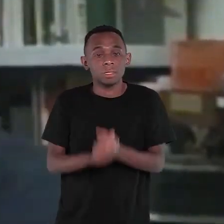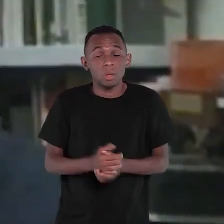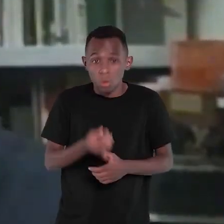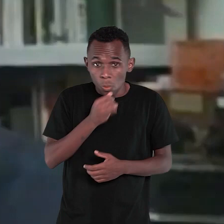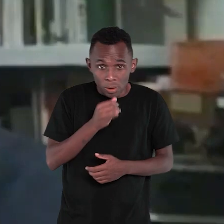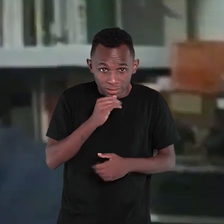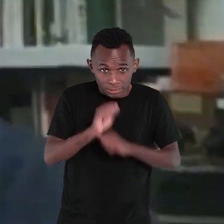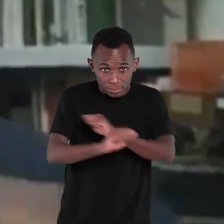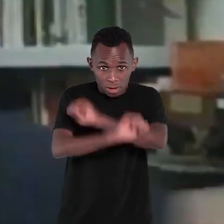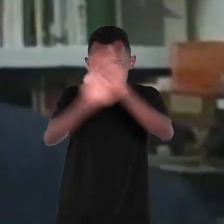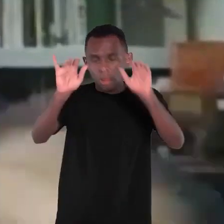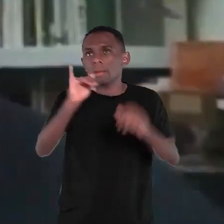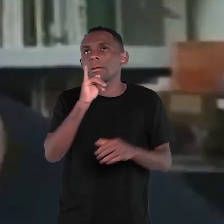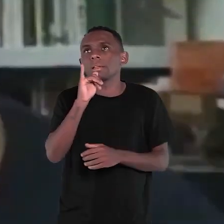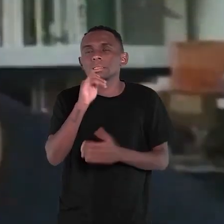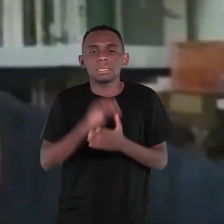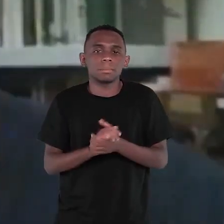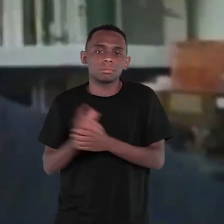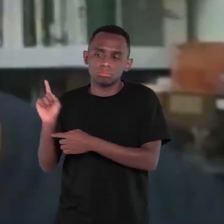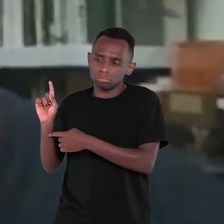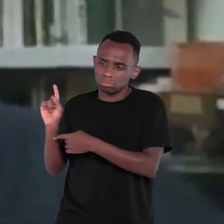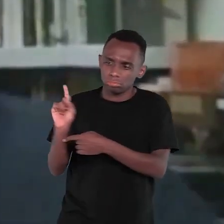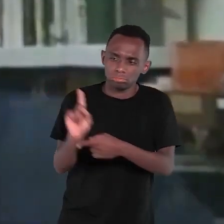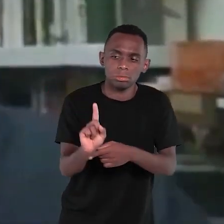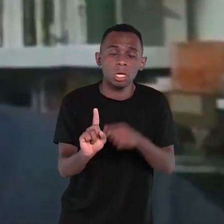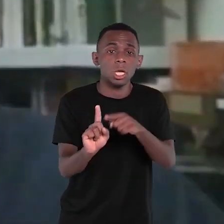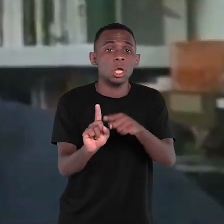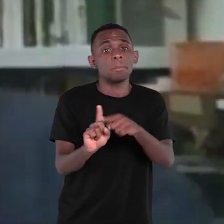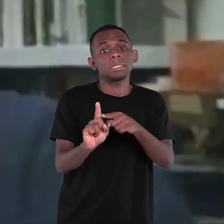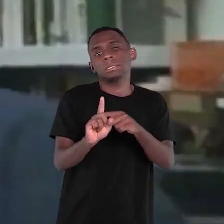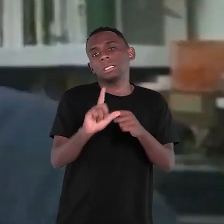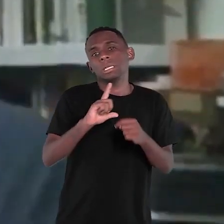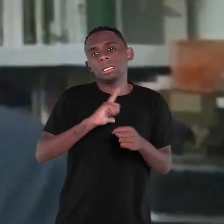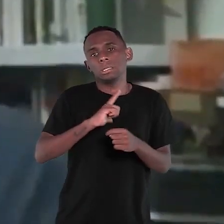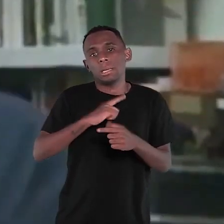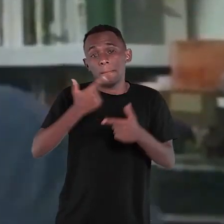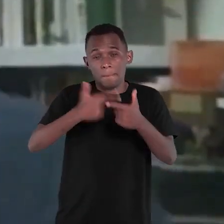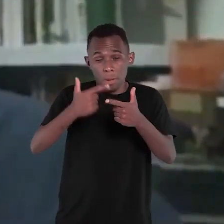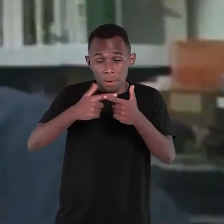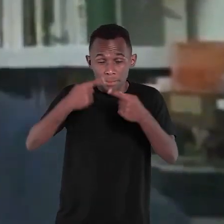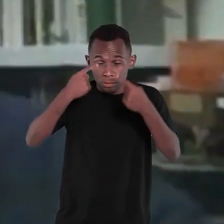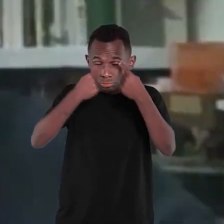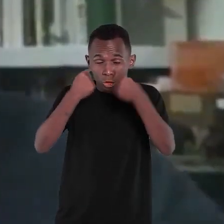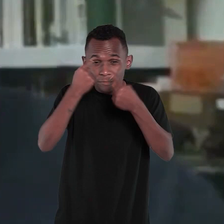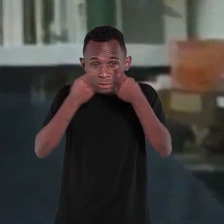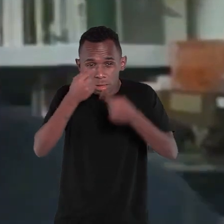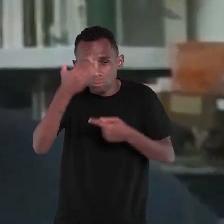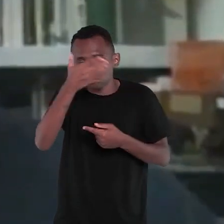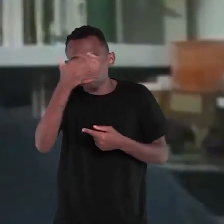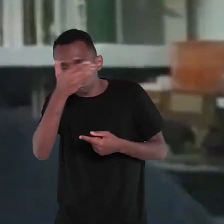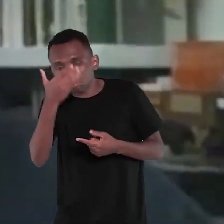né? Que é quando entra uma pessoa com problemas de visão, né?